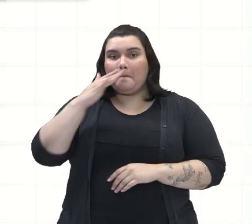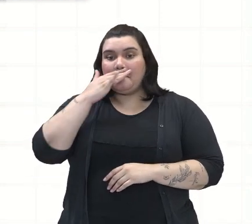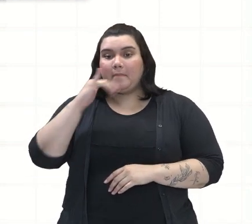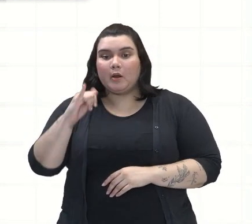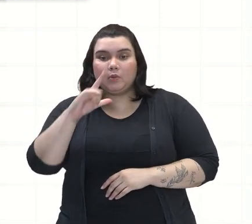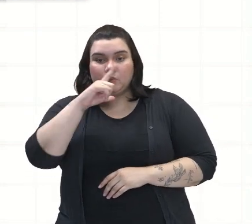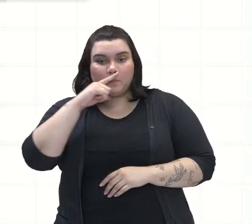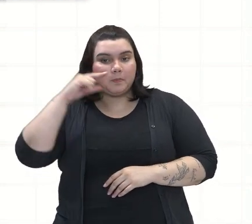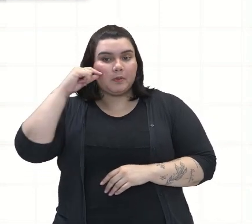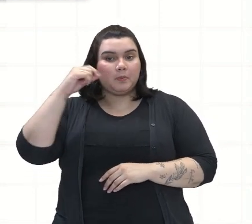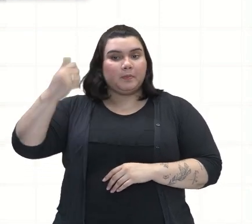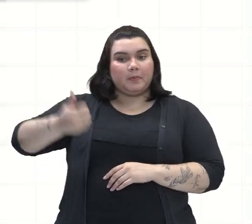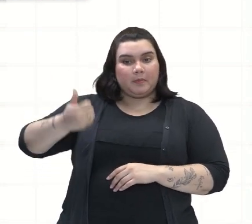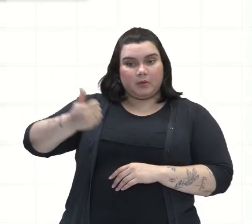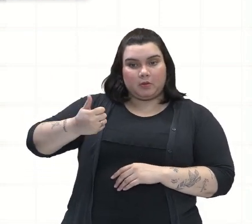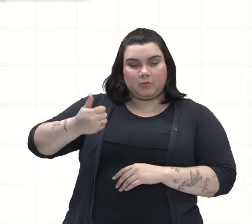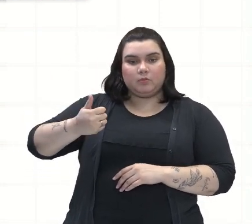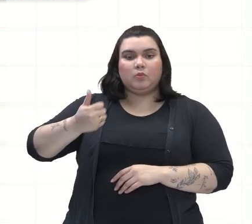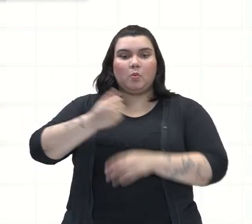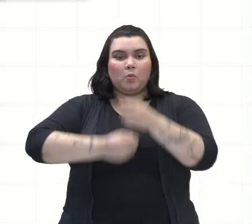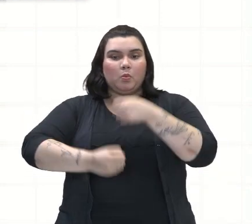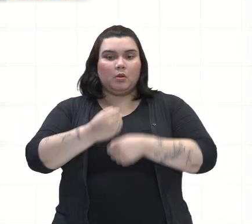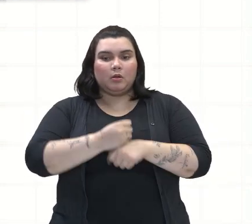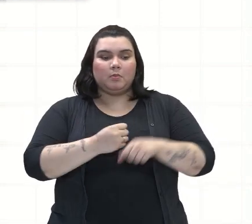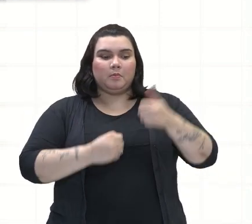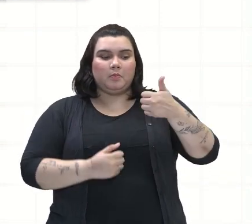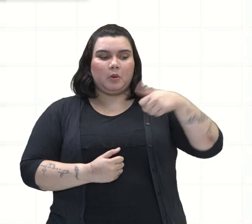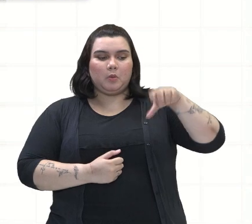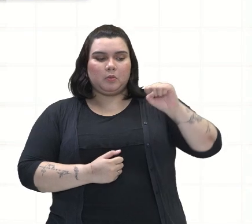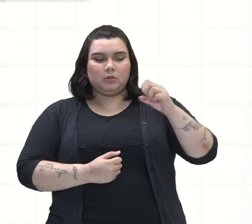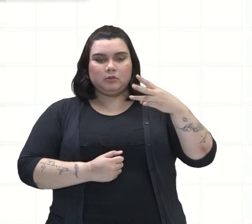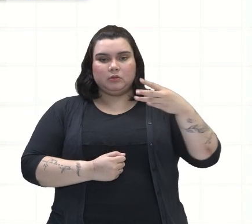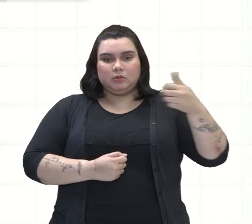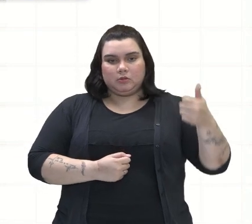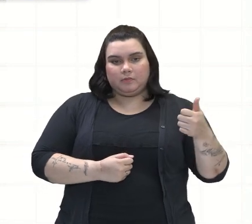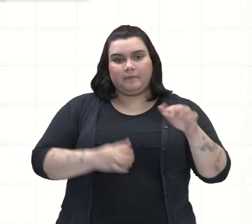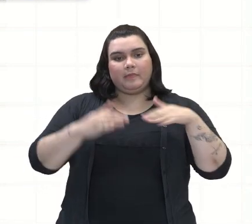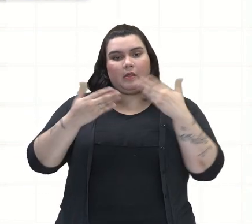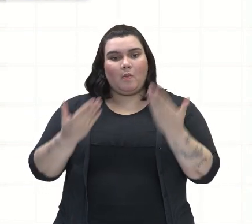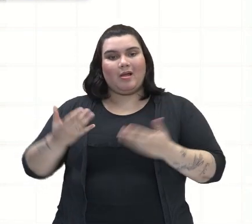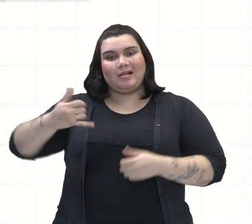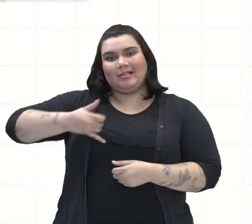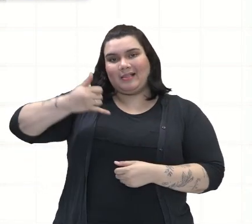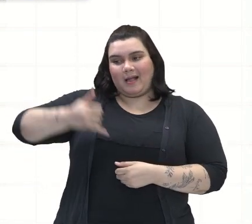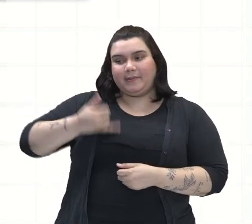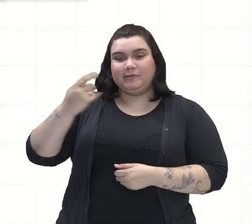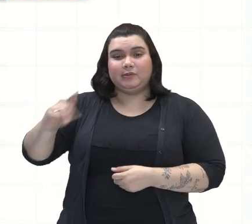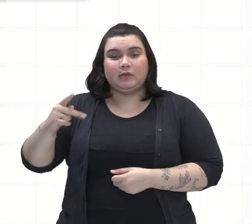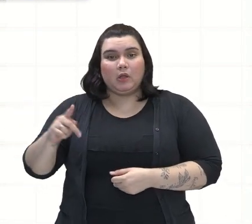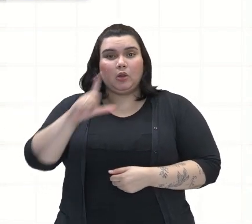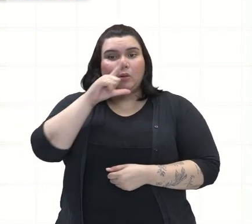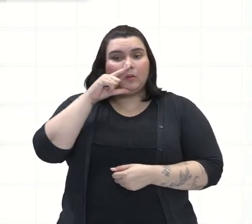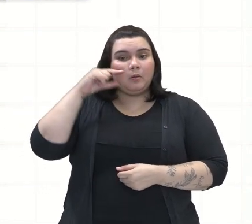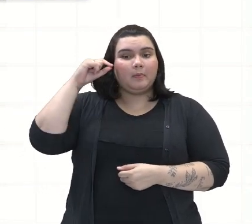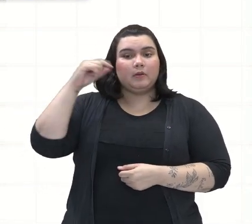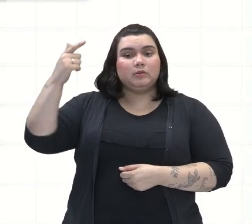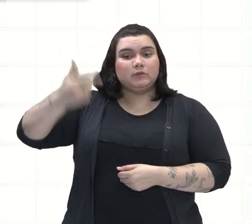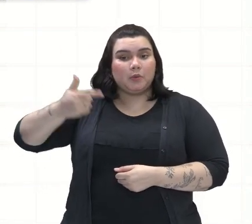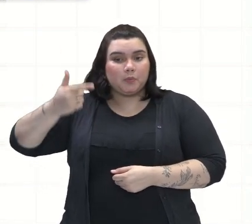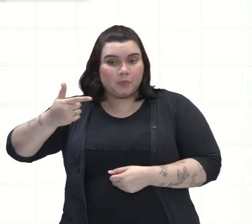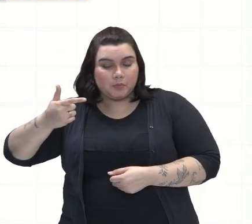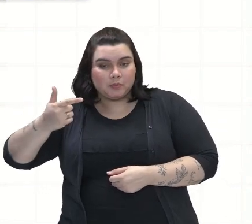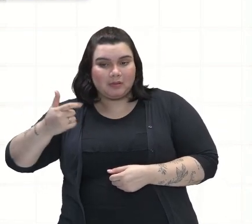em 1831. Devido à sua idade, uma regência, como nós